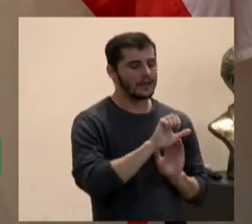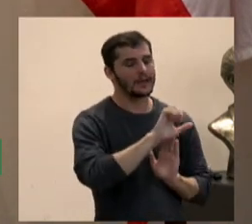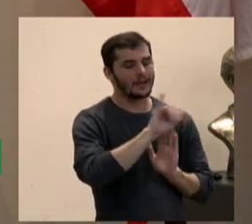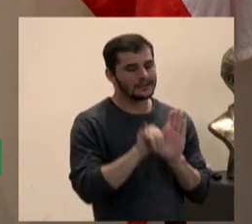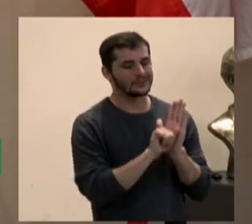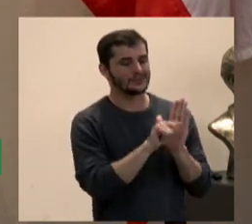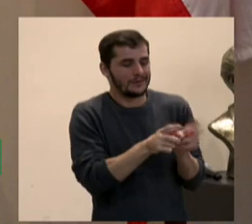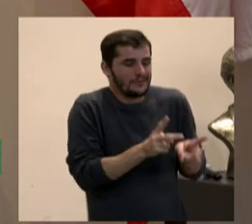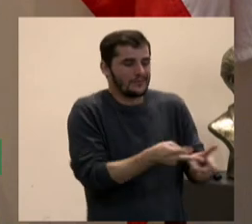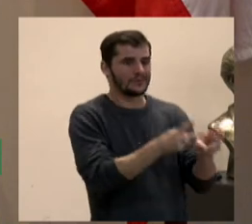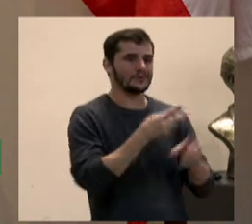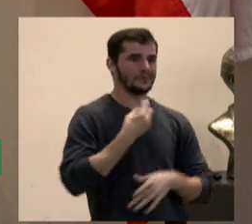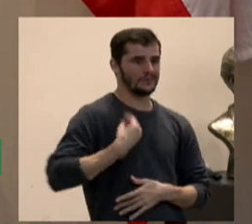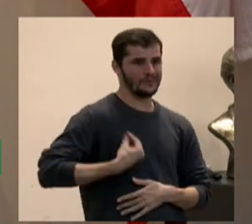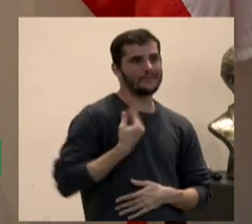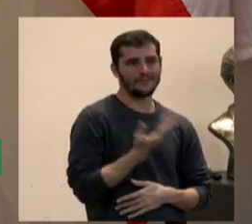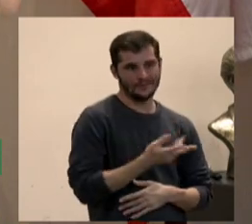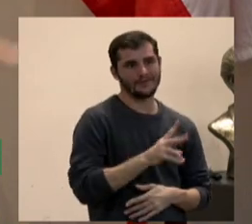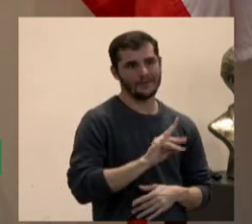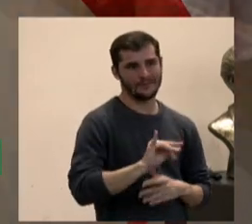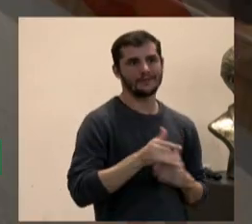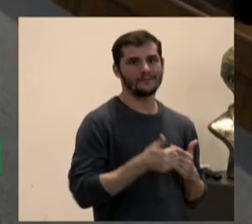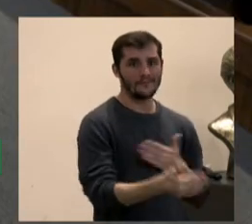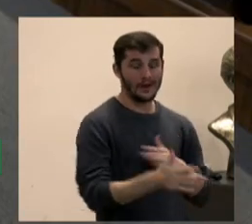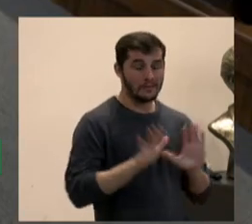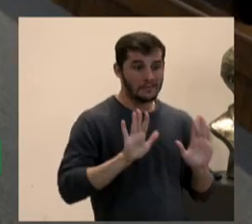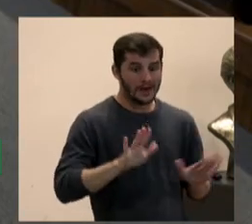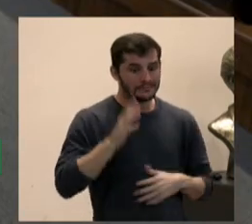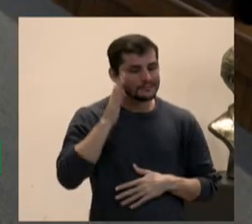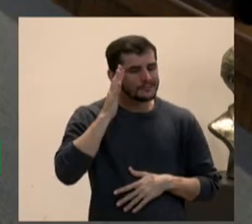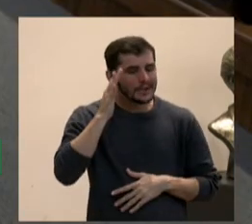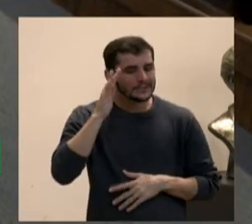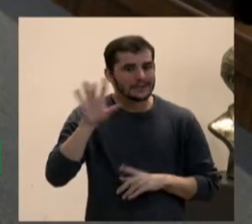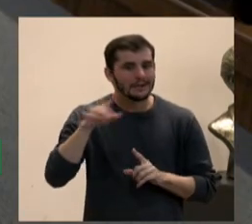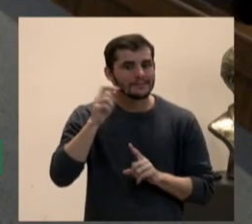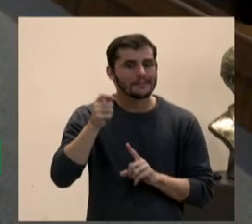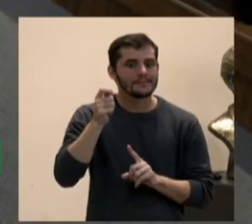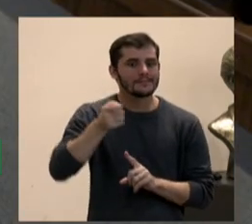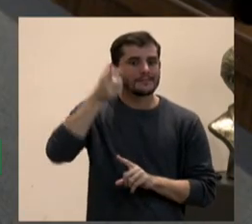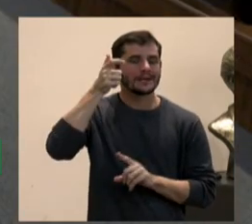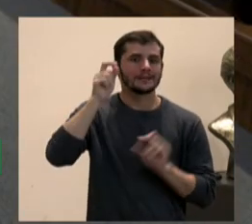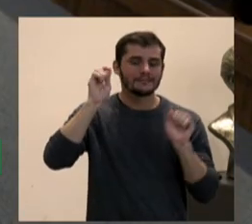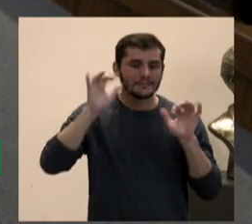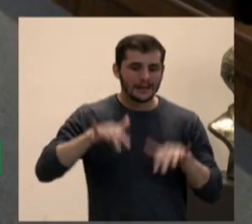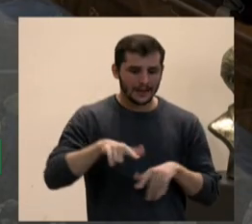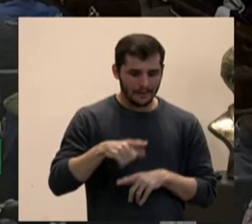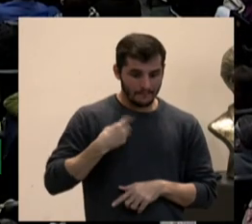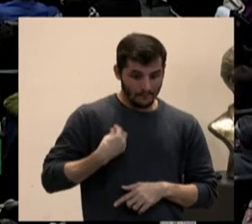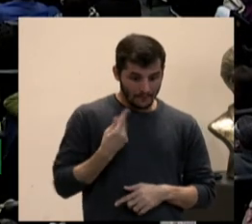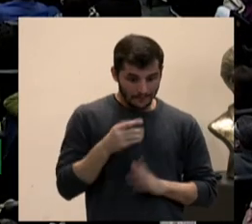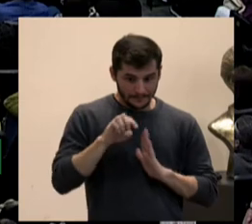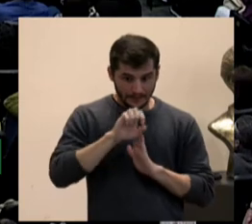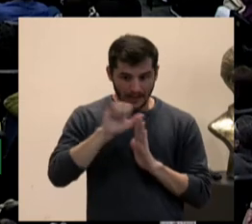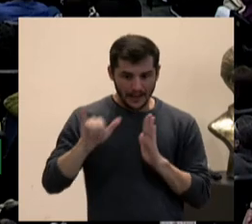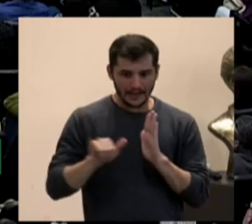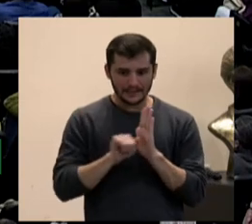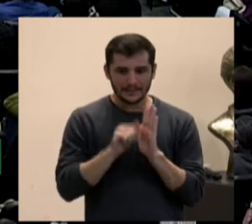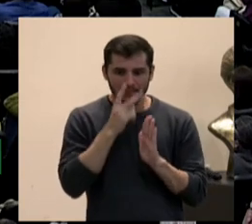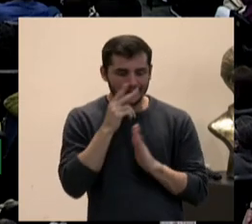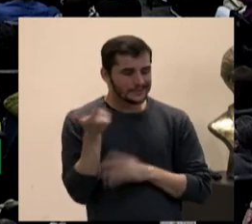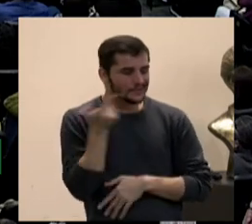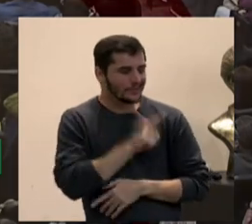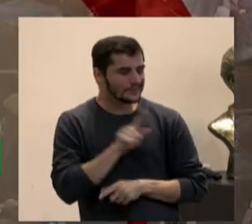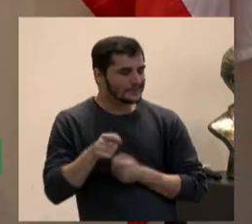acabou. Mas vamos imaginar que, por um milagre qualquer, a EJA terminasse de cumprir essa dívida e todo